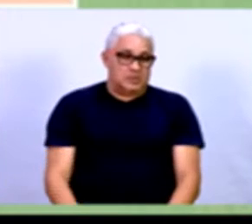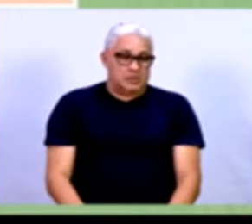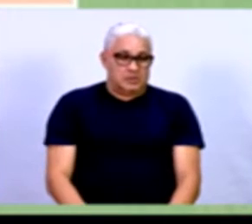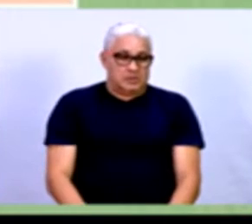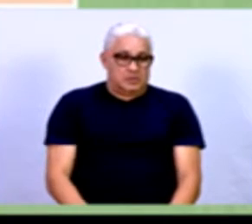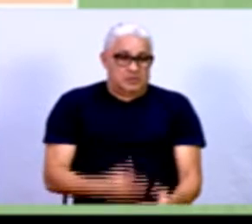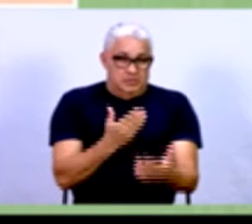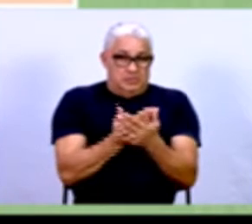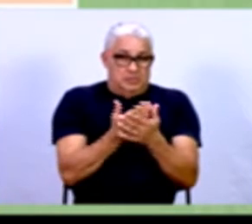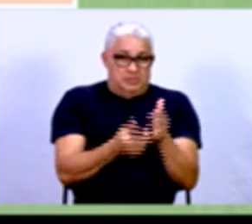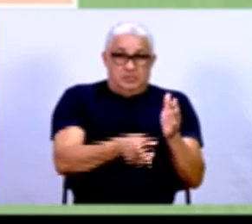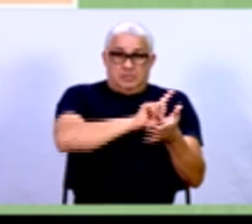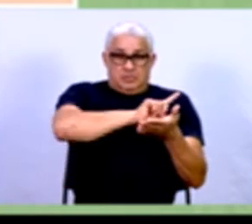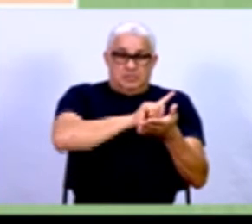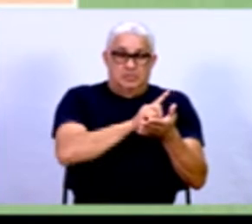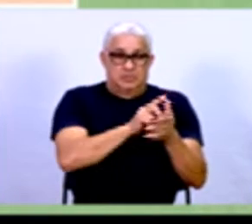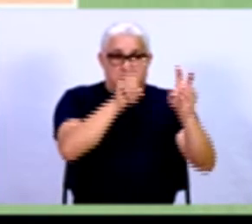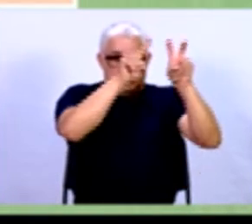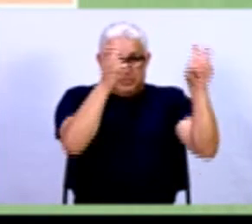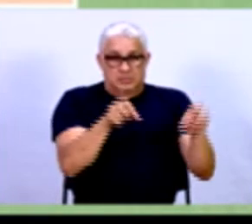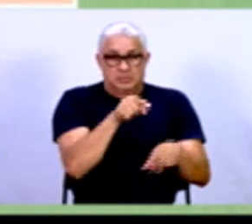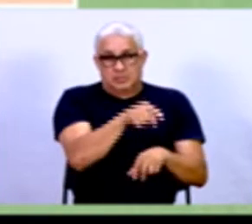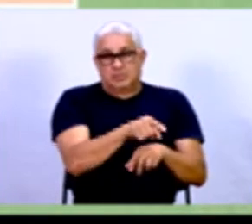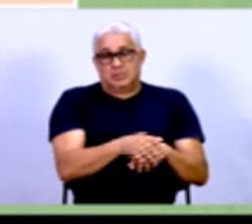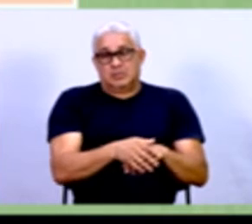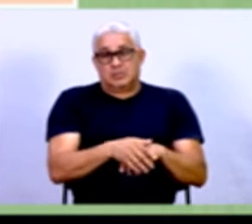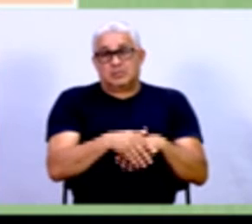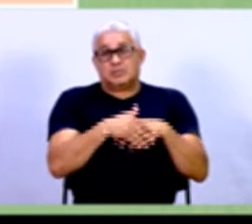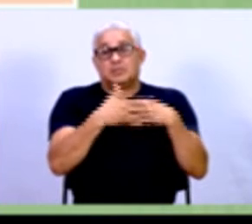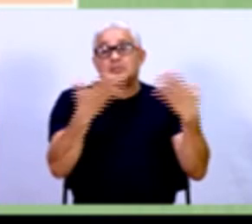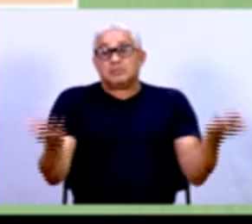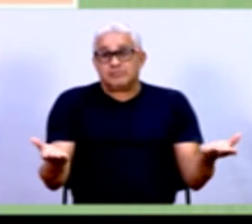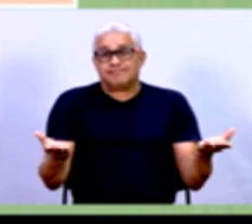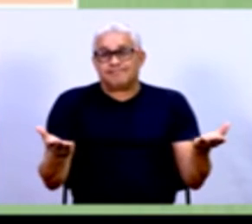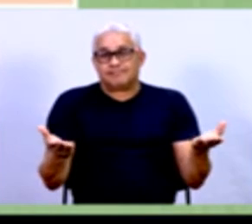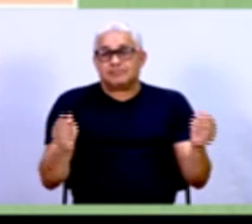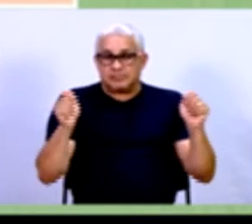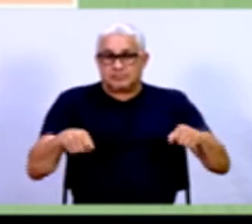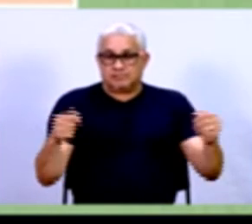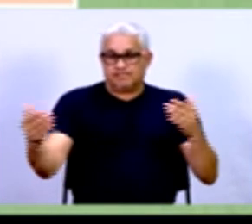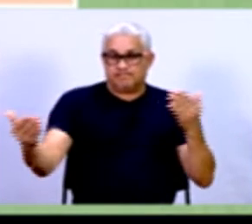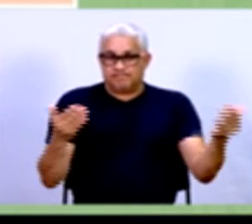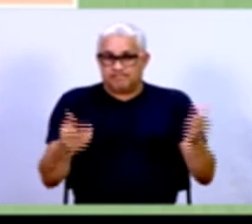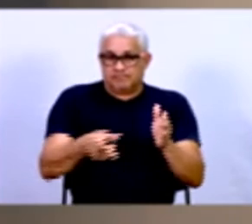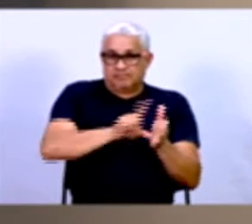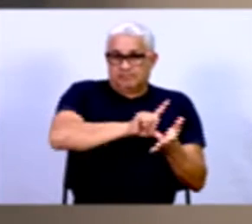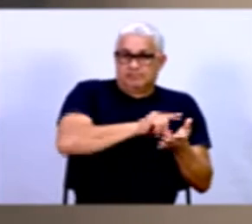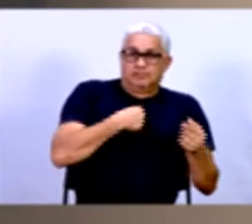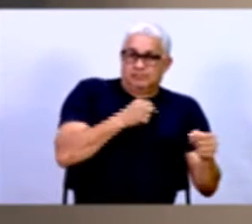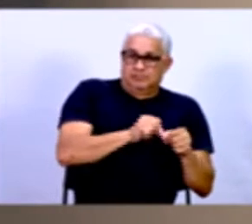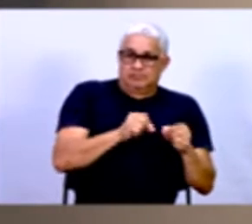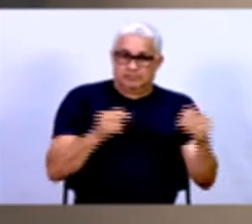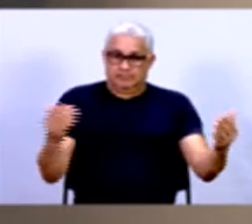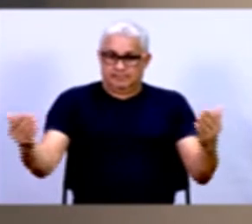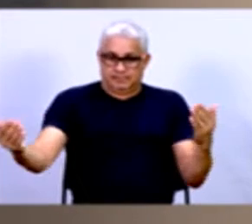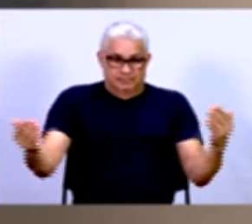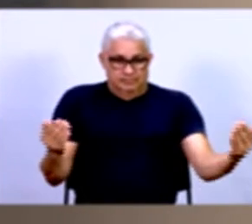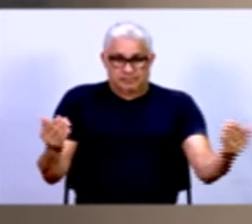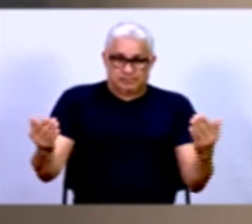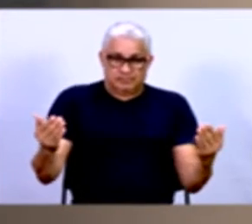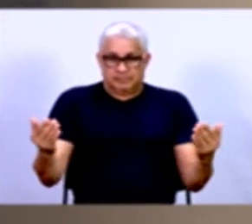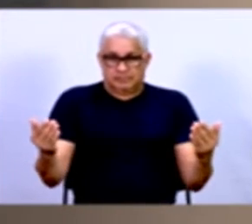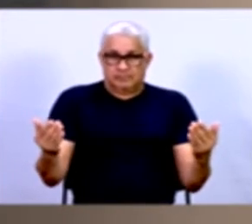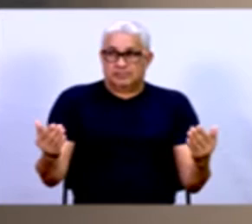outros estudos anteriores sobre o assunto, qual foi o resultado? Posso comparar com o estudo que realizei? Então, a